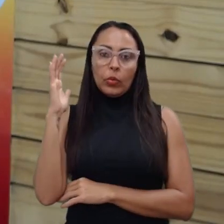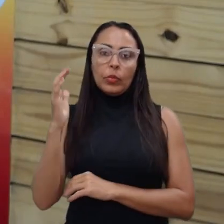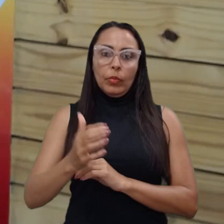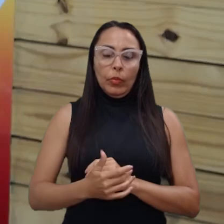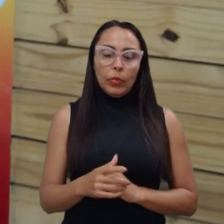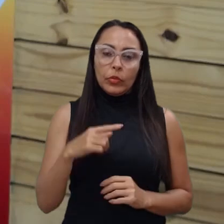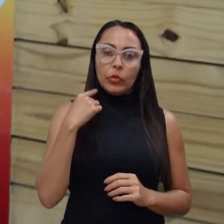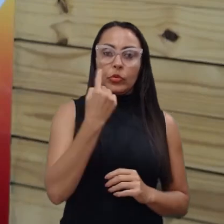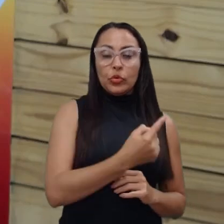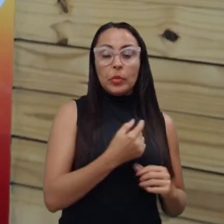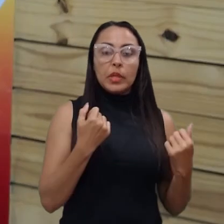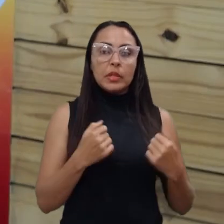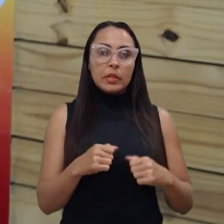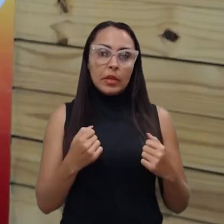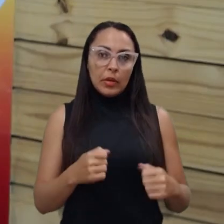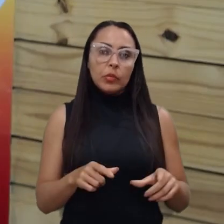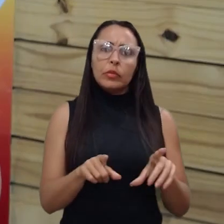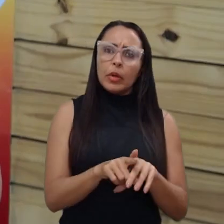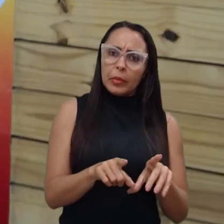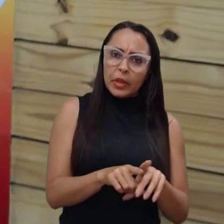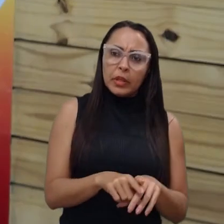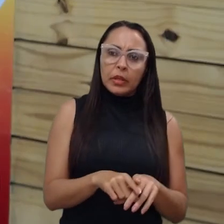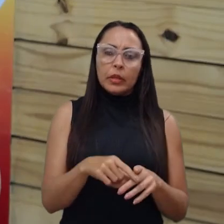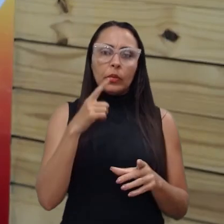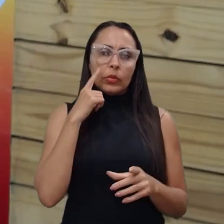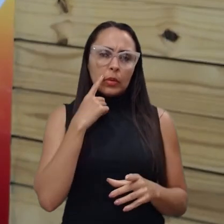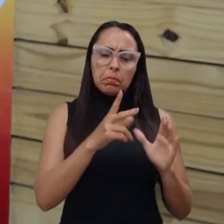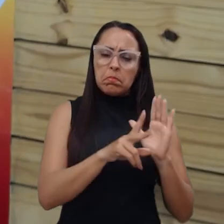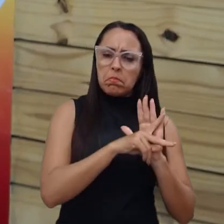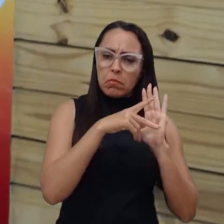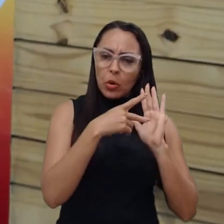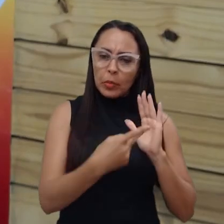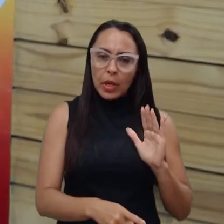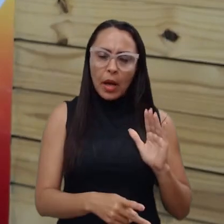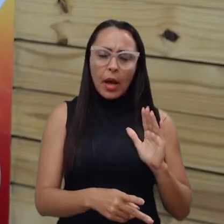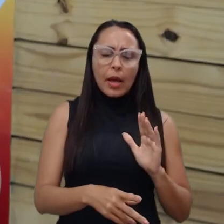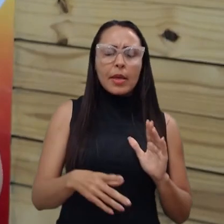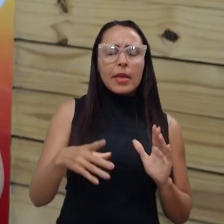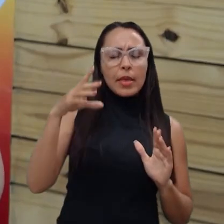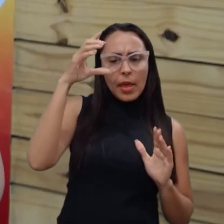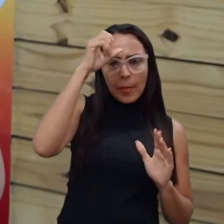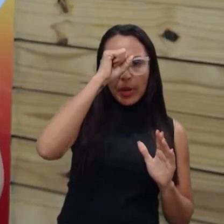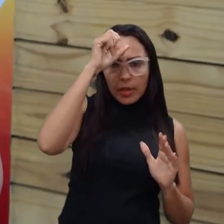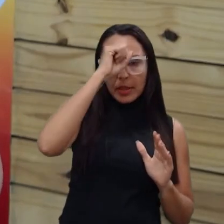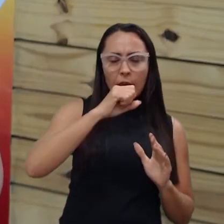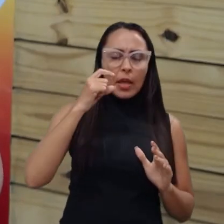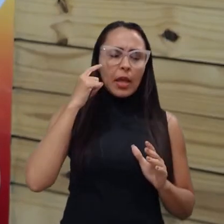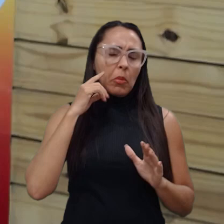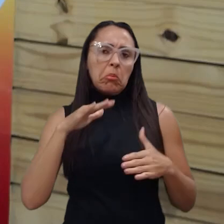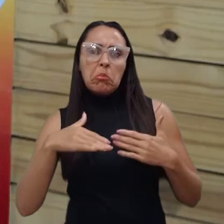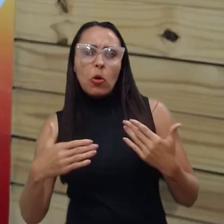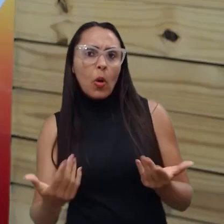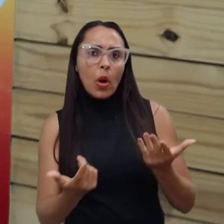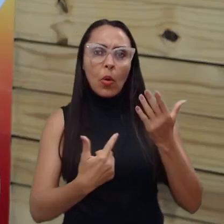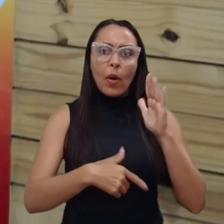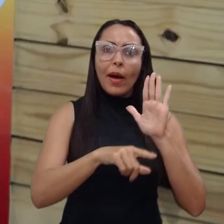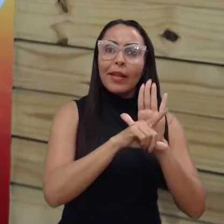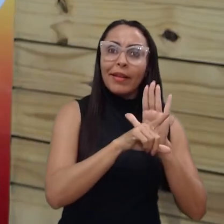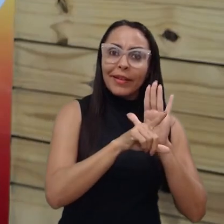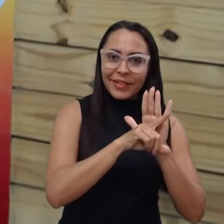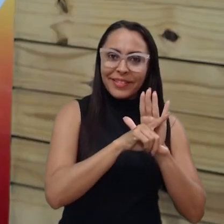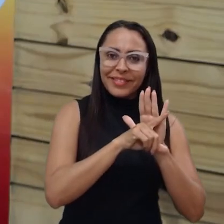nós precisamos também nos apropriar de quais são as legislações